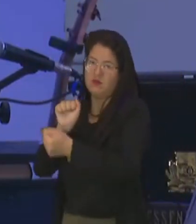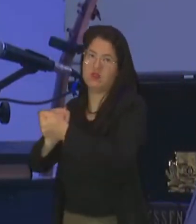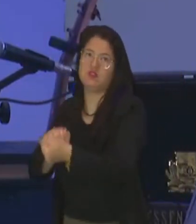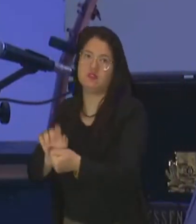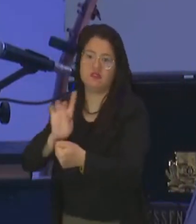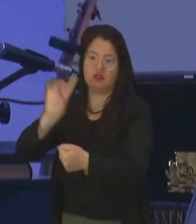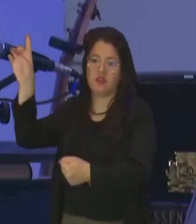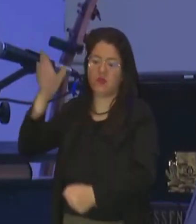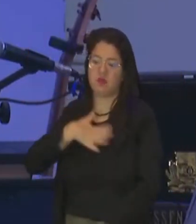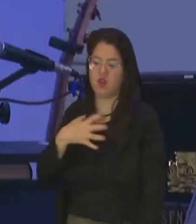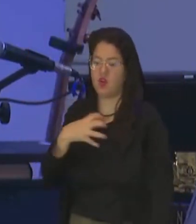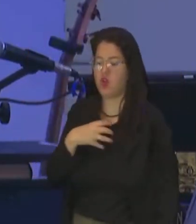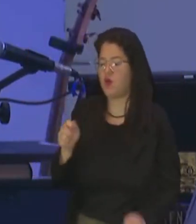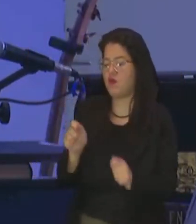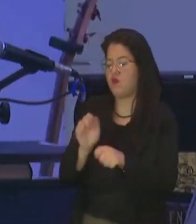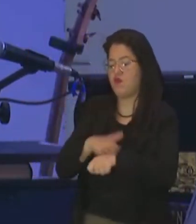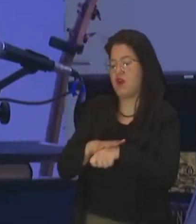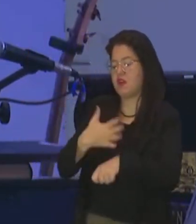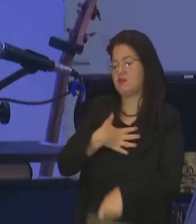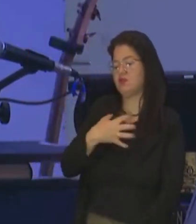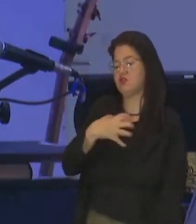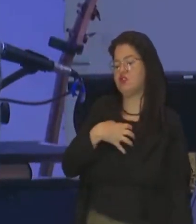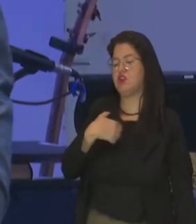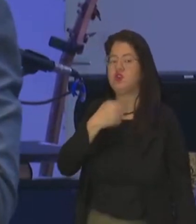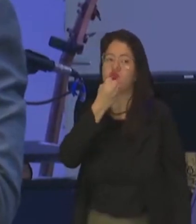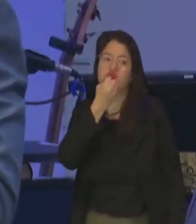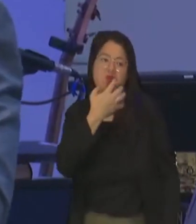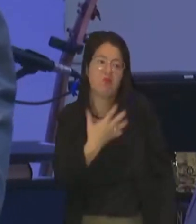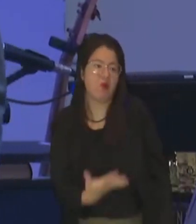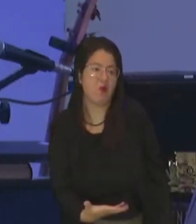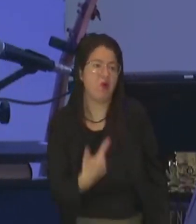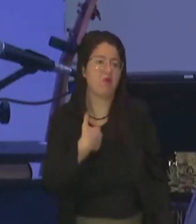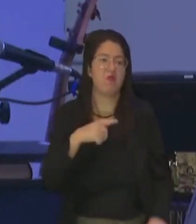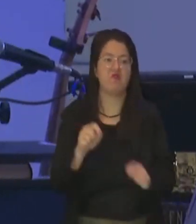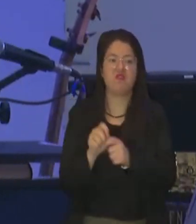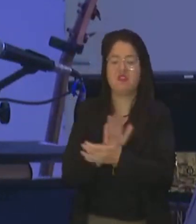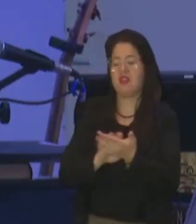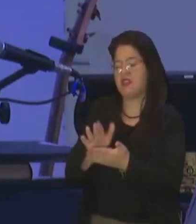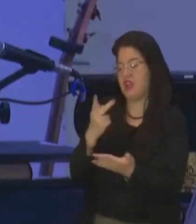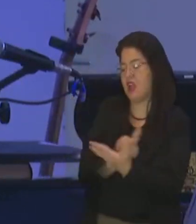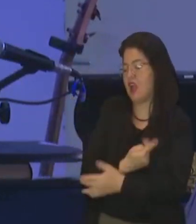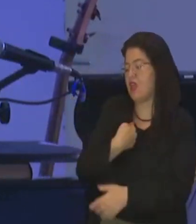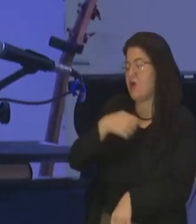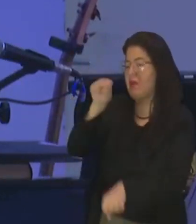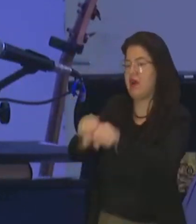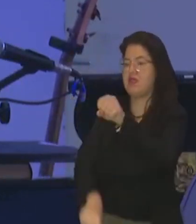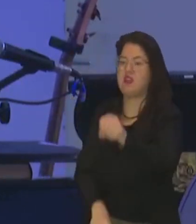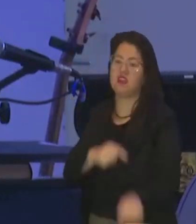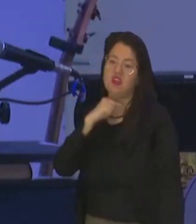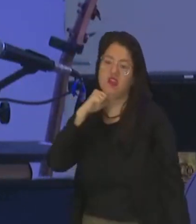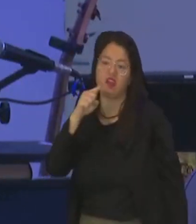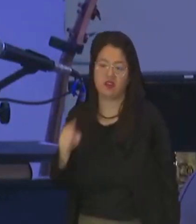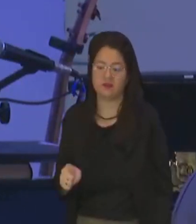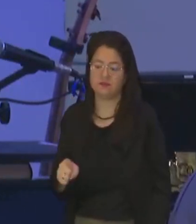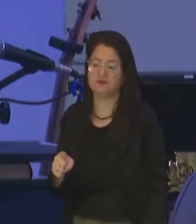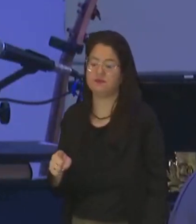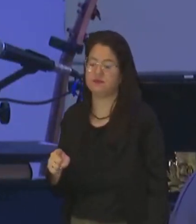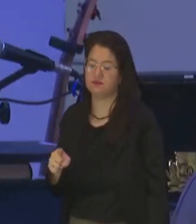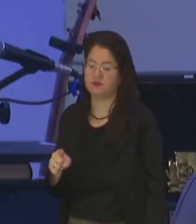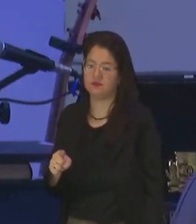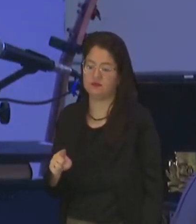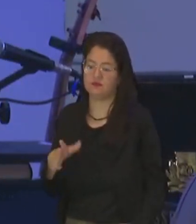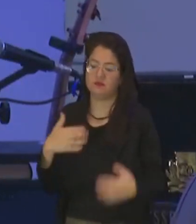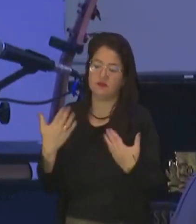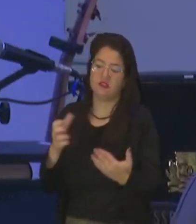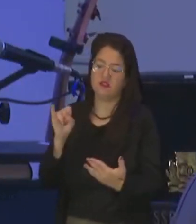jeito, eu faço do meu jeito, eu sou bom, eu nunca fiz nada errado, nunca matei ninguém, né?